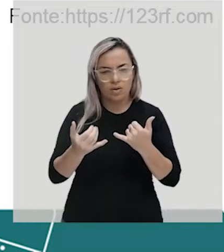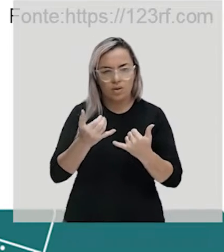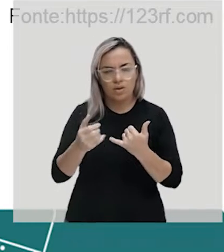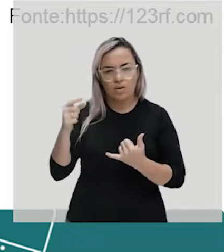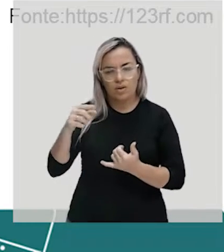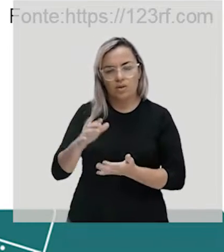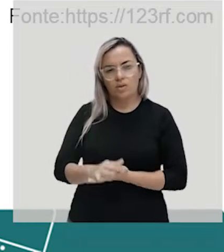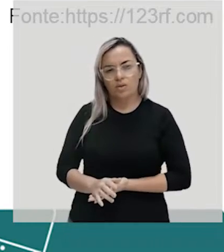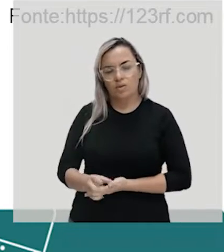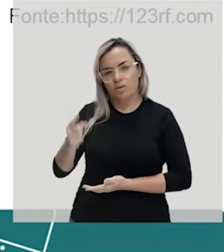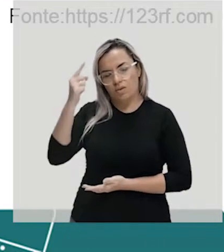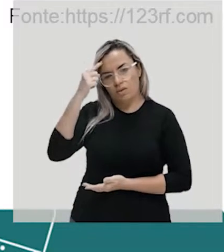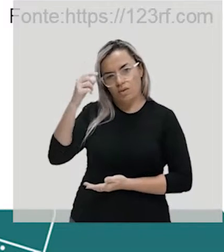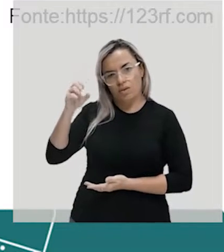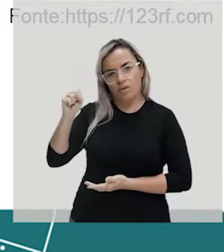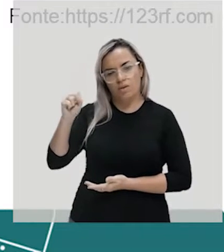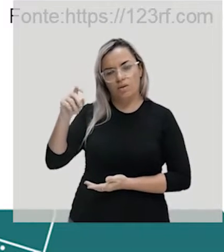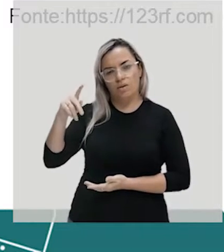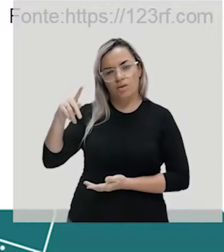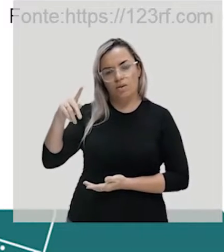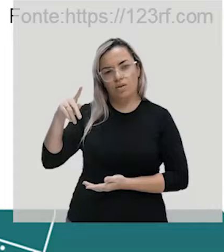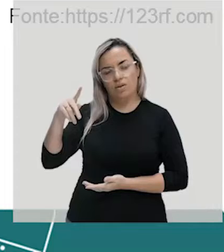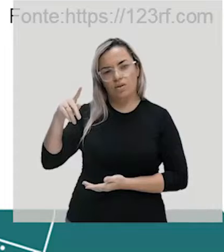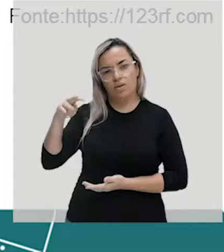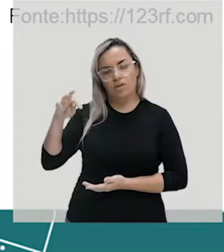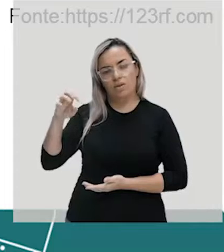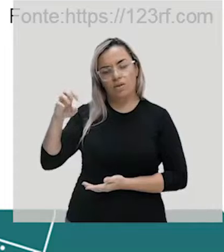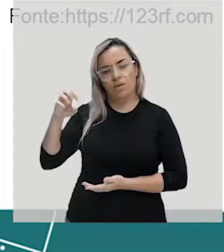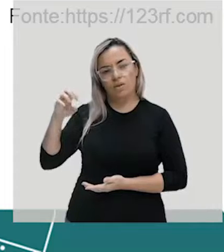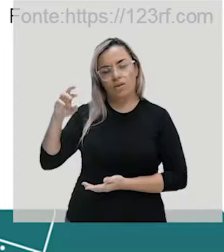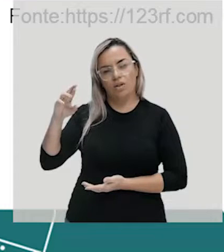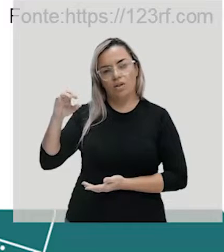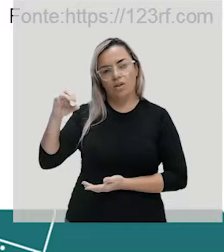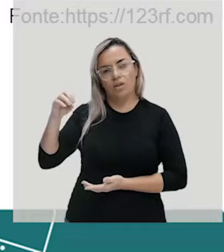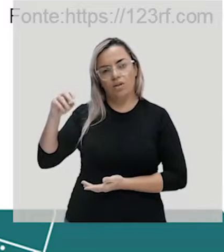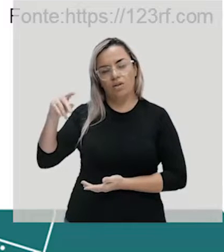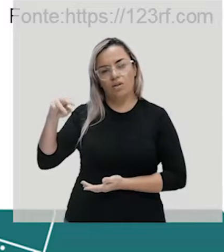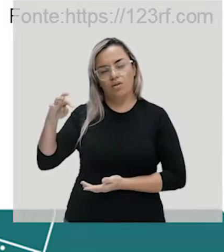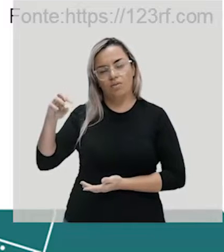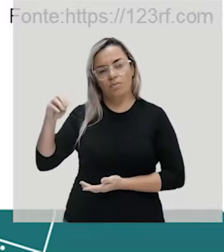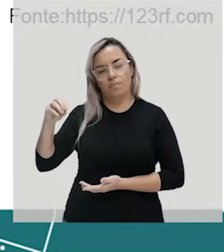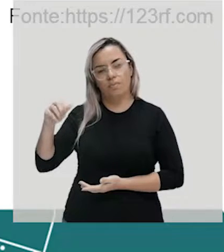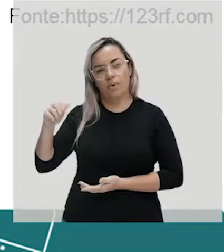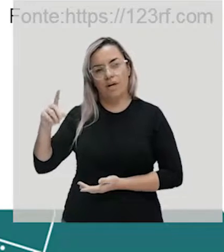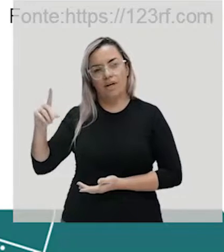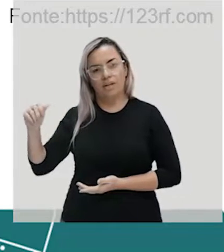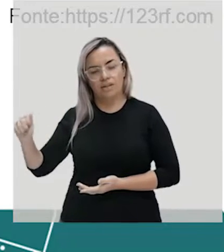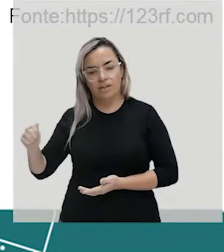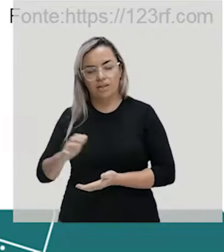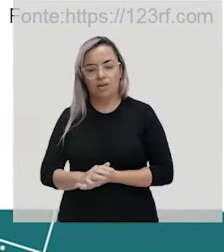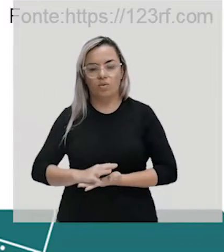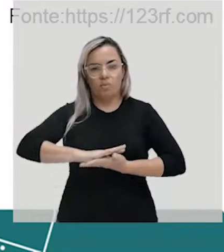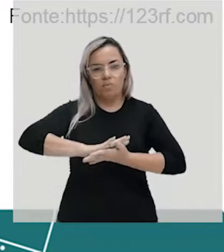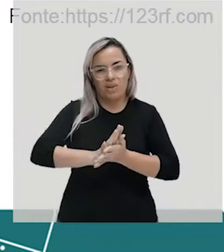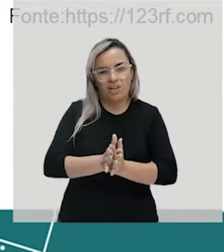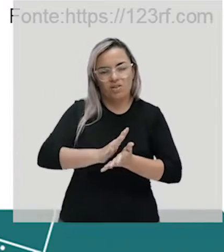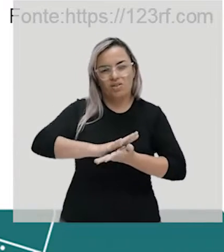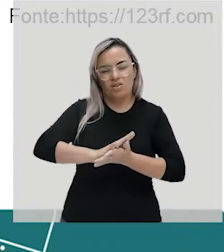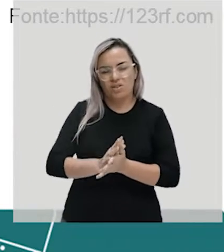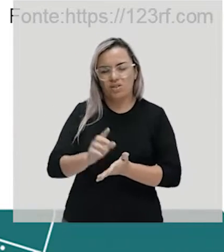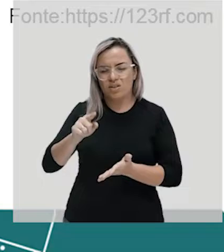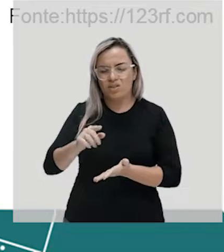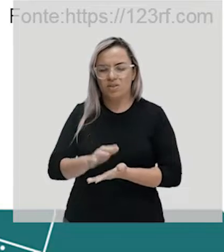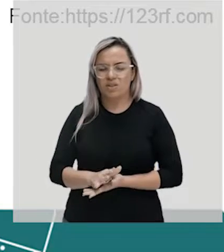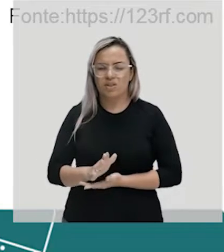estereótipo a gente sabe é um pré-conceito que você estabelece a respeito de algum povo ou de alguma cultura